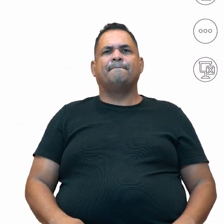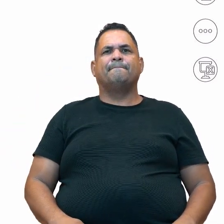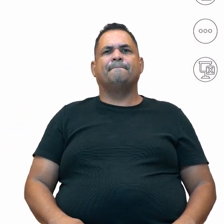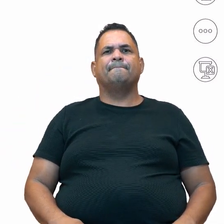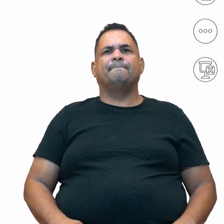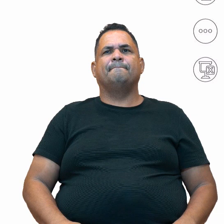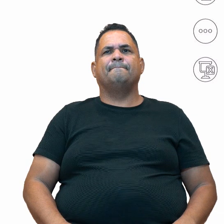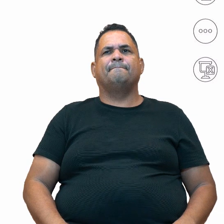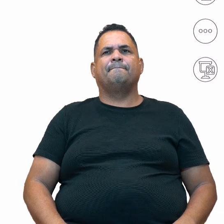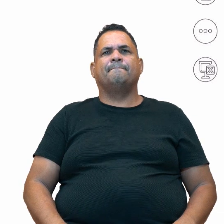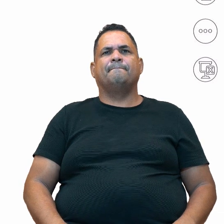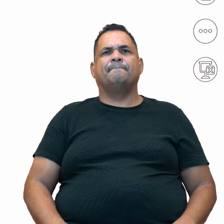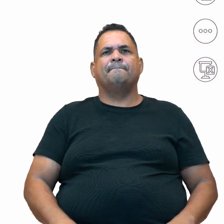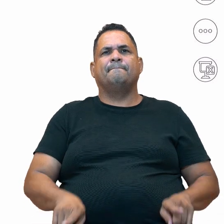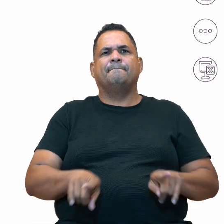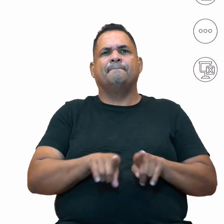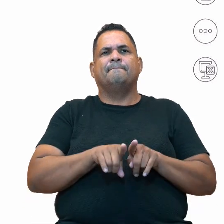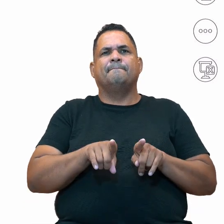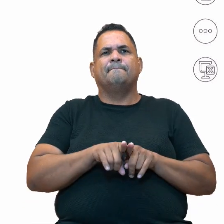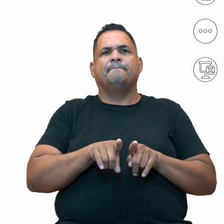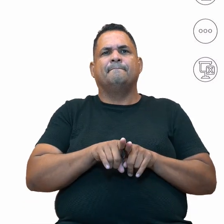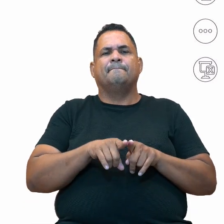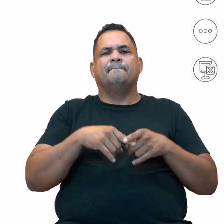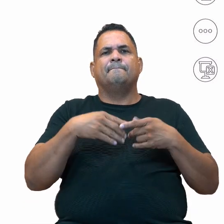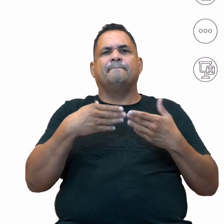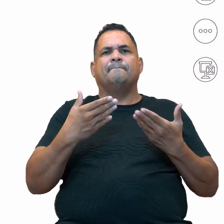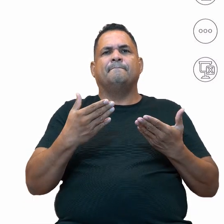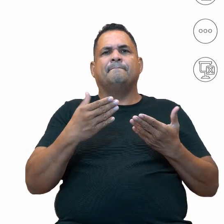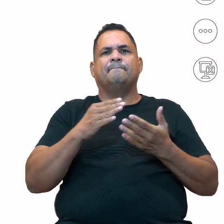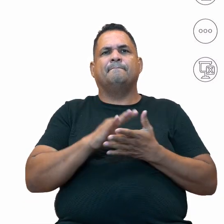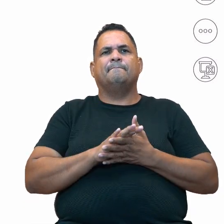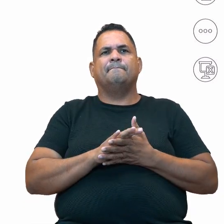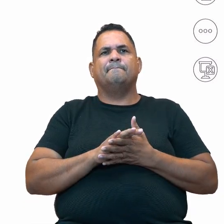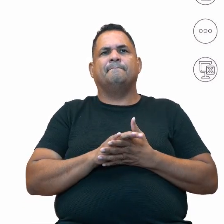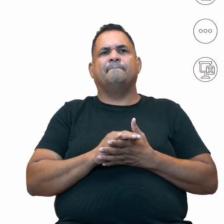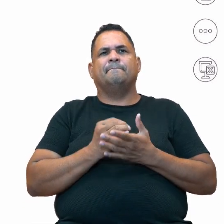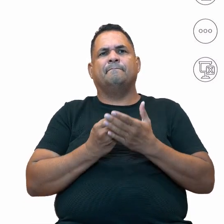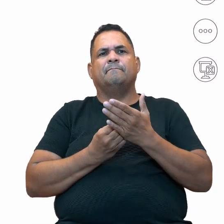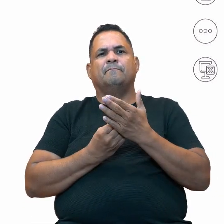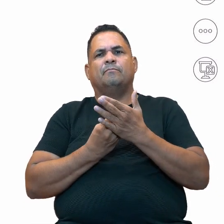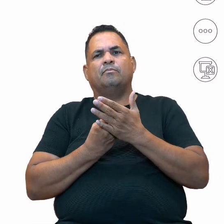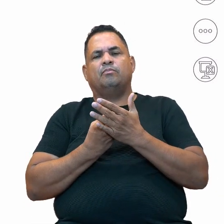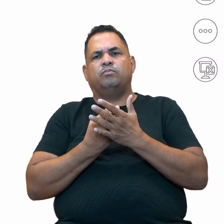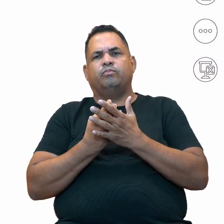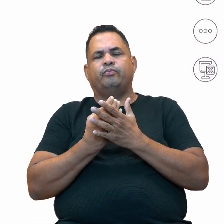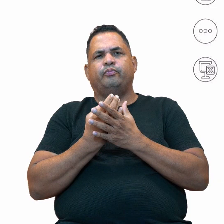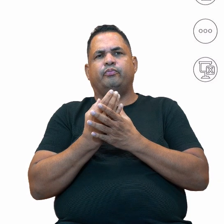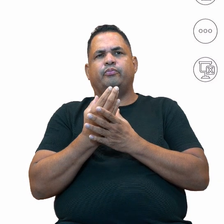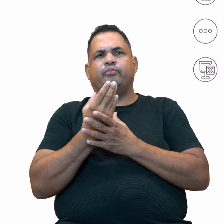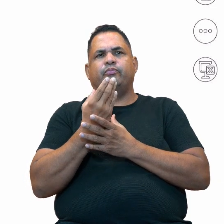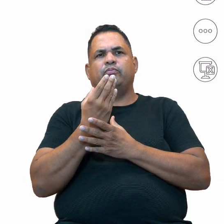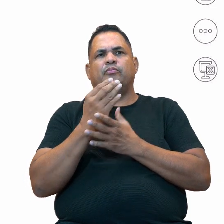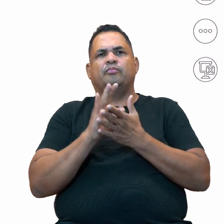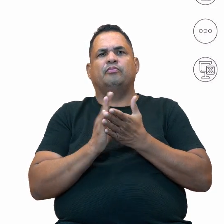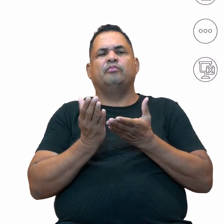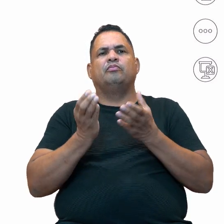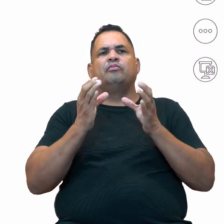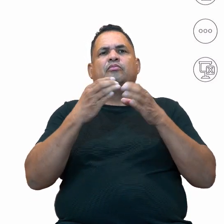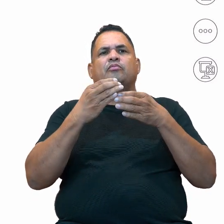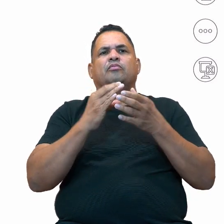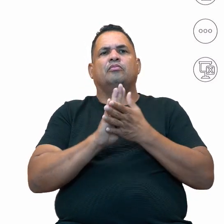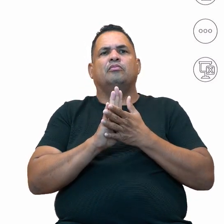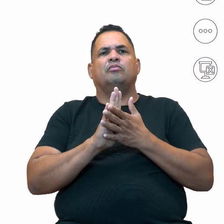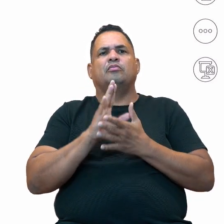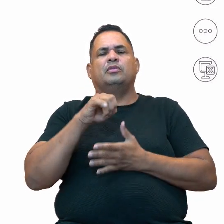isso. Aí também existe essa situação de brotamento, tá? Dentro do grupo dos